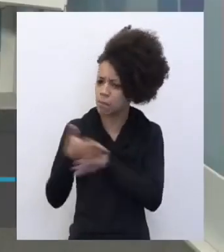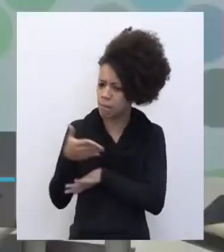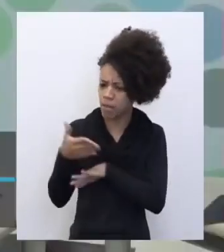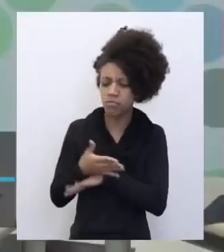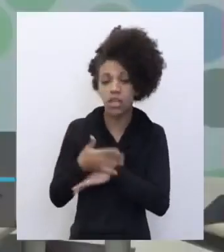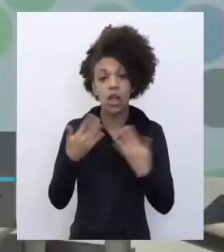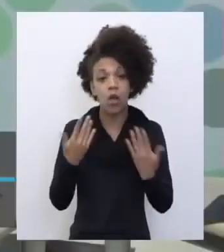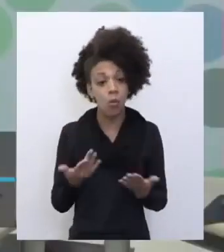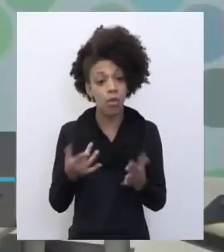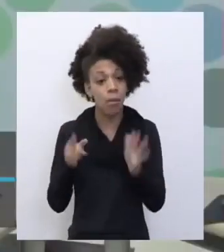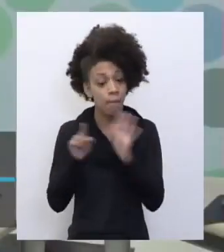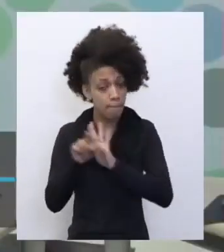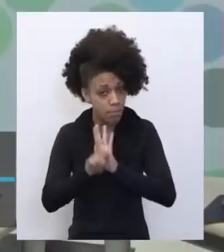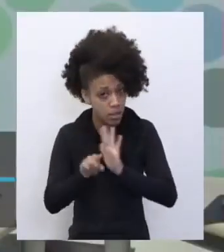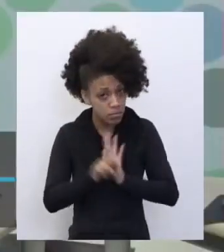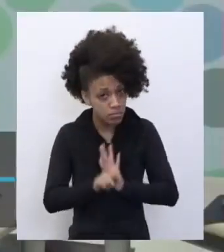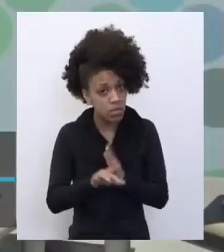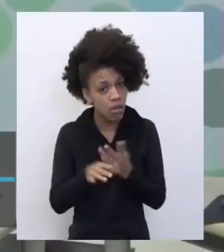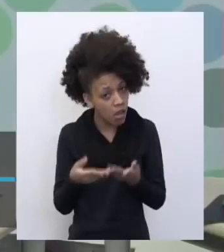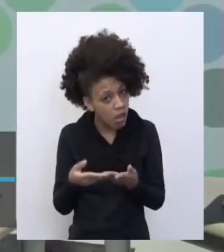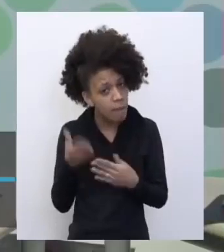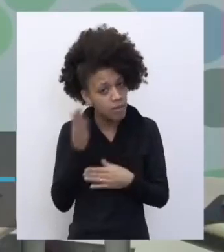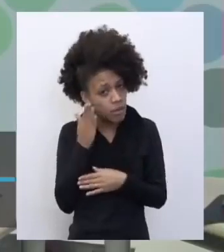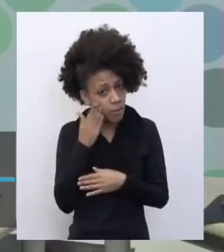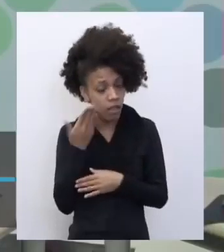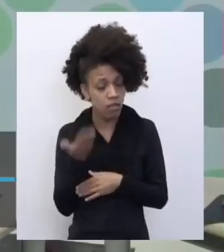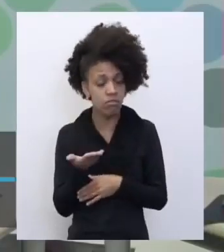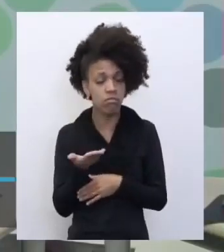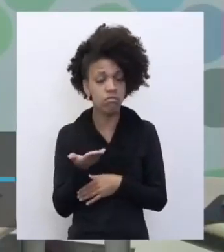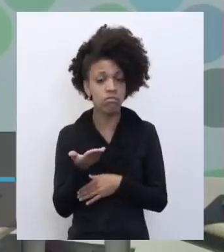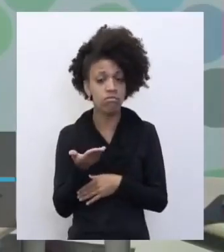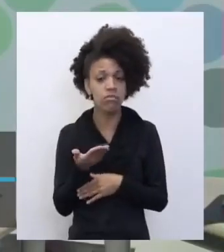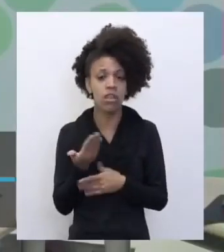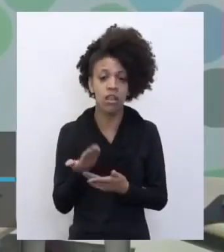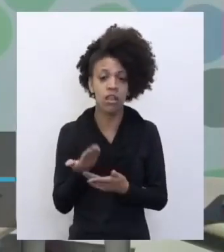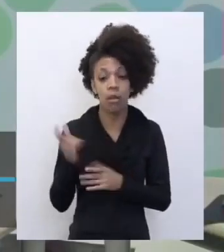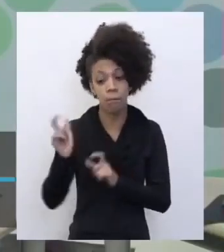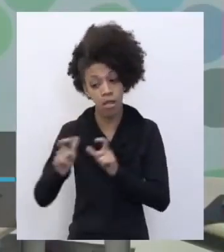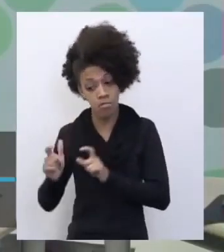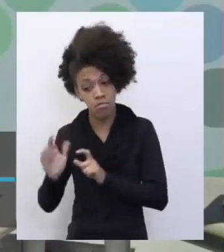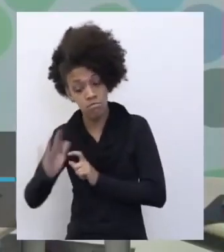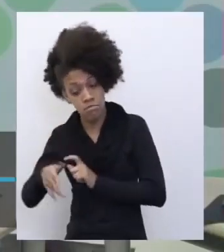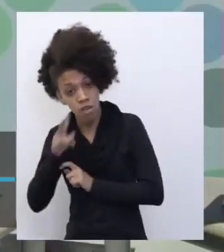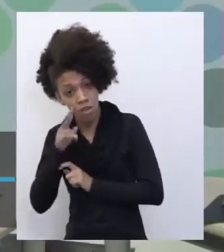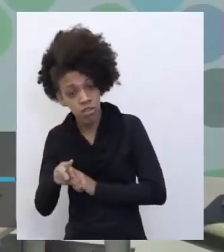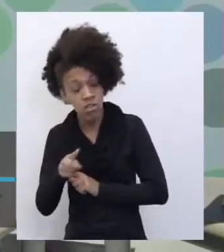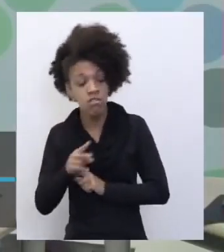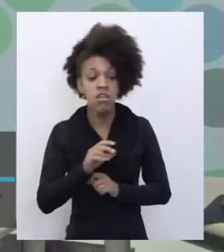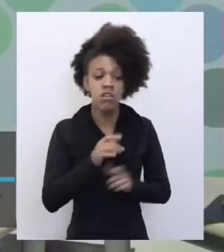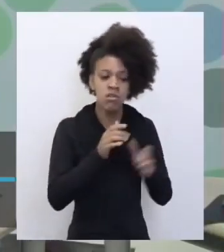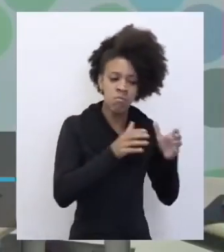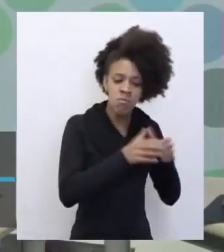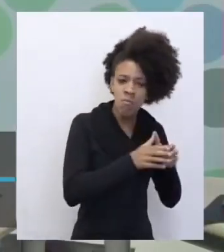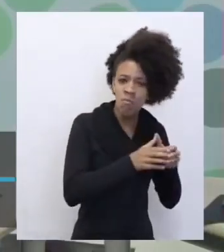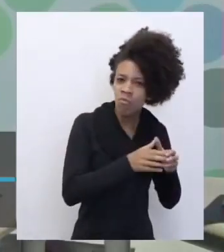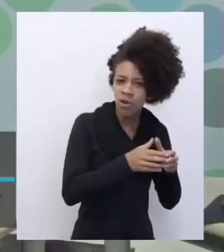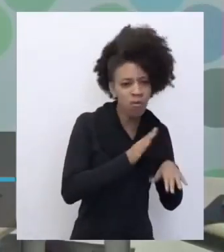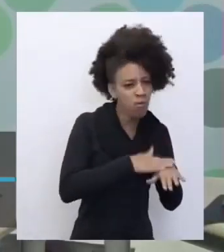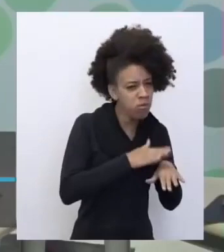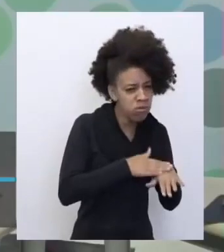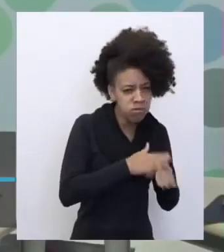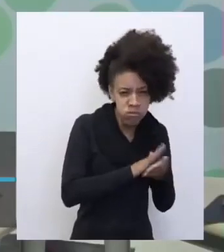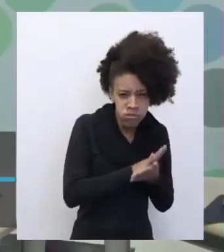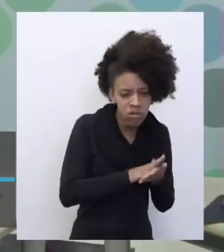assim, quando a gente faz essas perguntas, é para sondar mesmo. Tem mais gente que já viu isso, já fez ou não? E eu tô vendo que vocês têm bastante